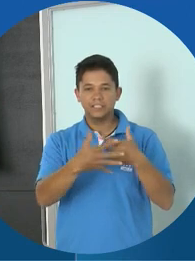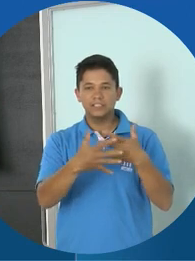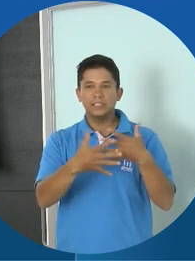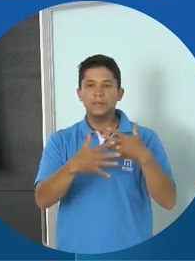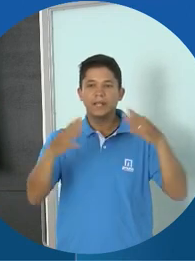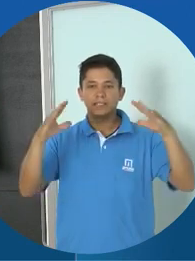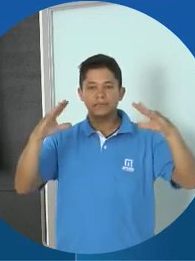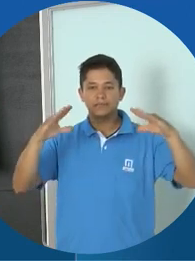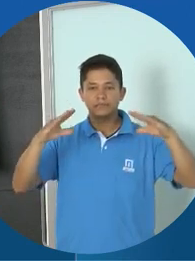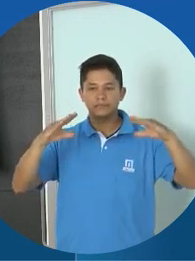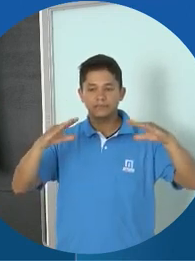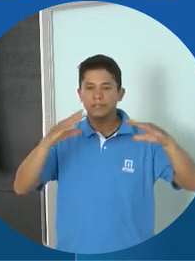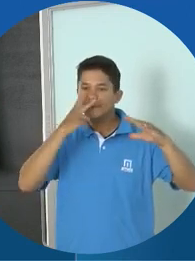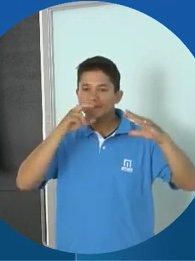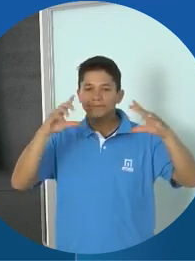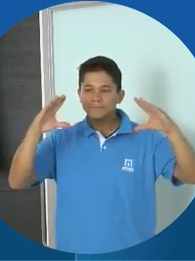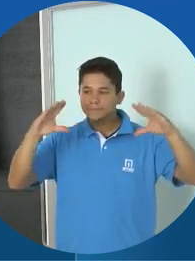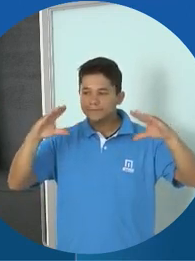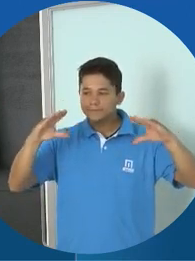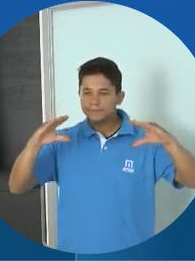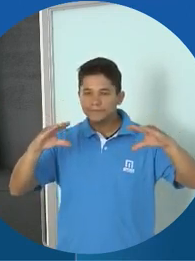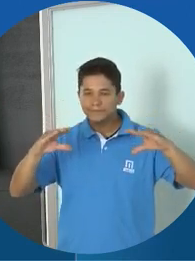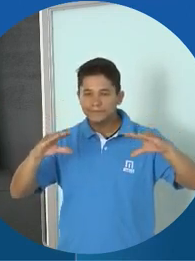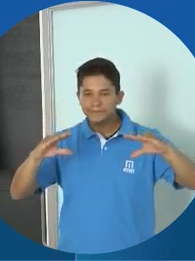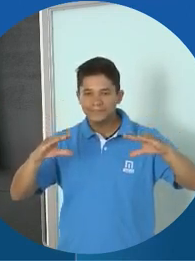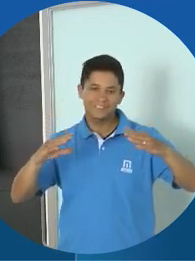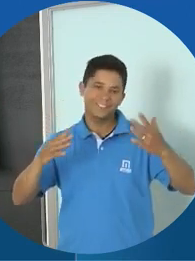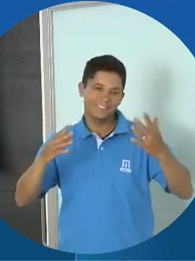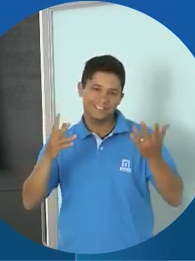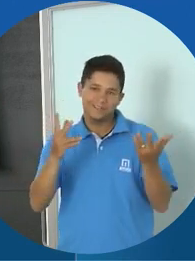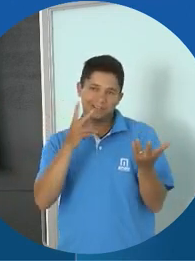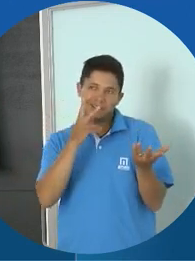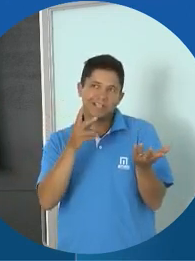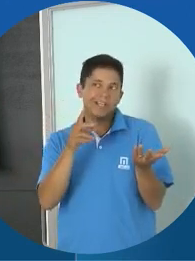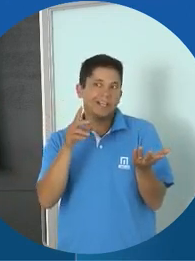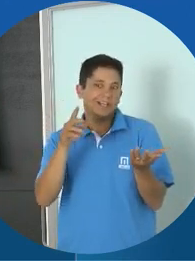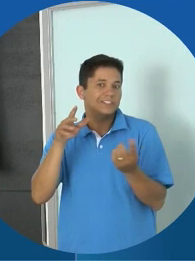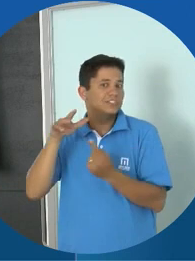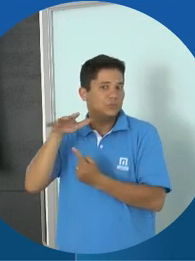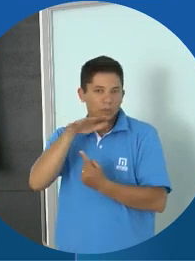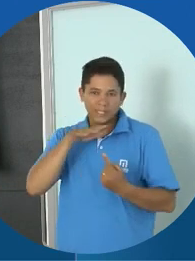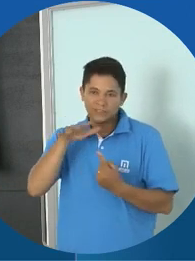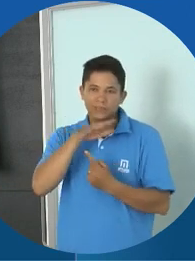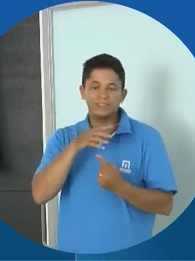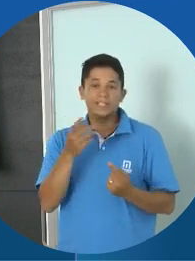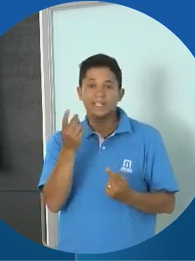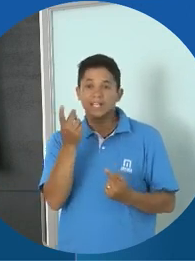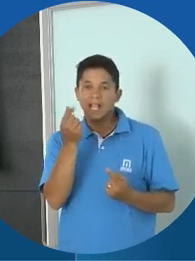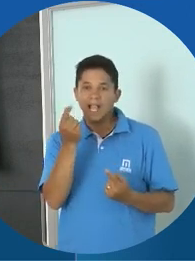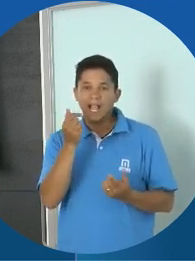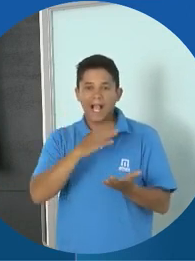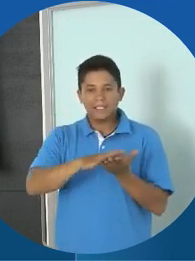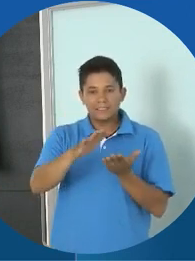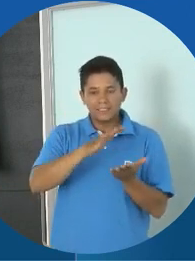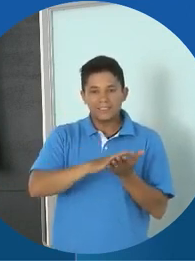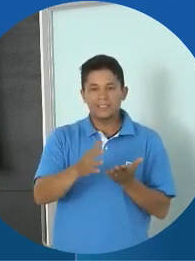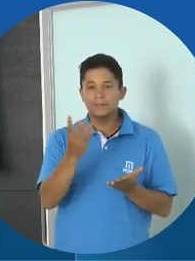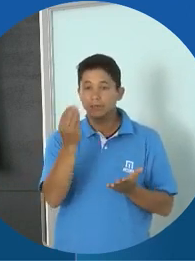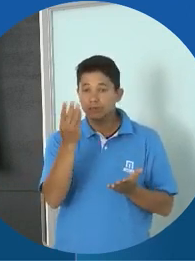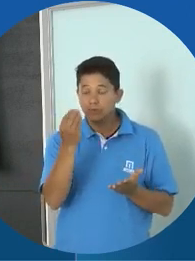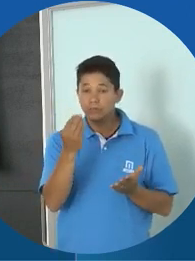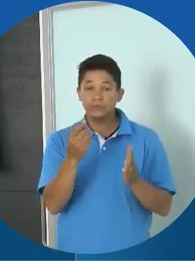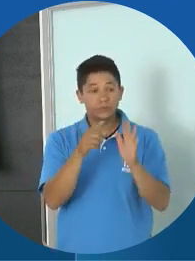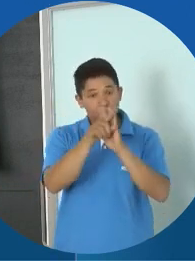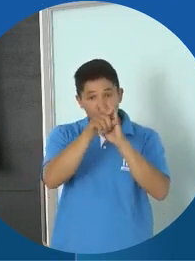por ano. Então, assim, é uma situação onde está sendo gastos bilhões em estudos para